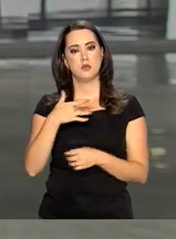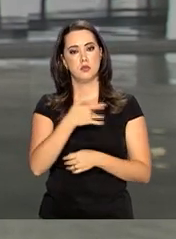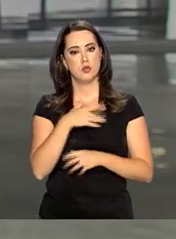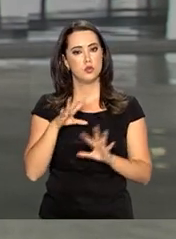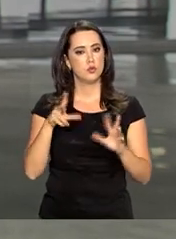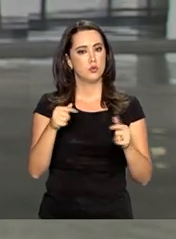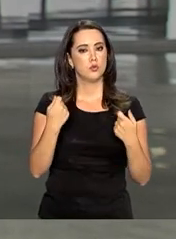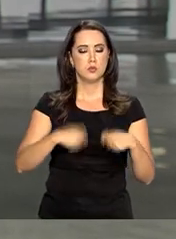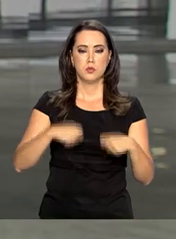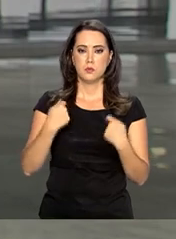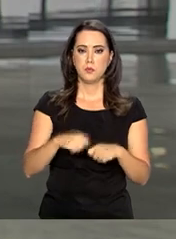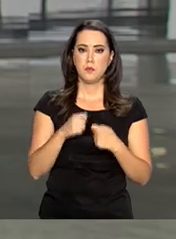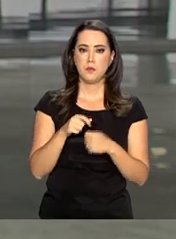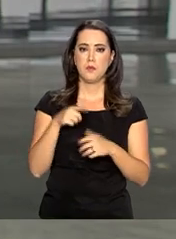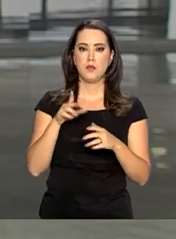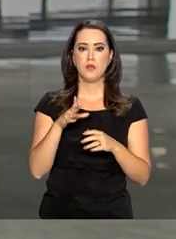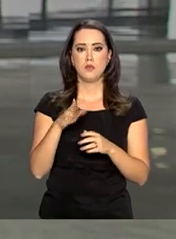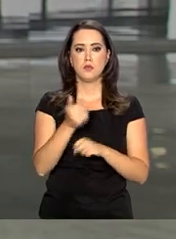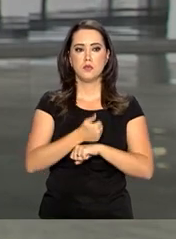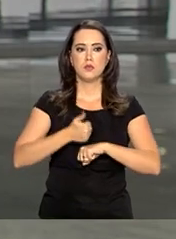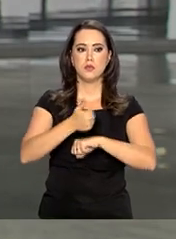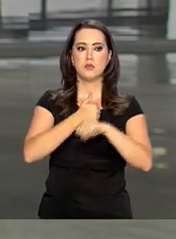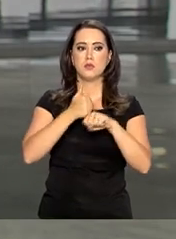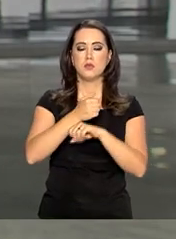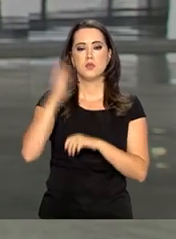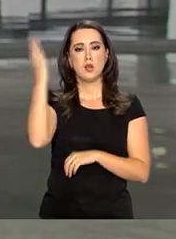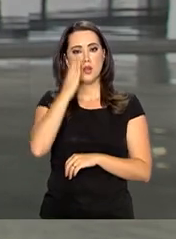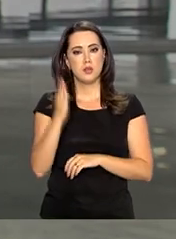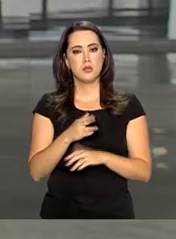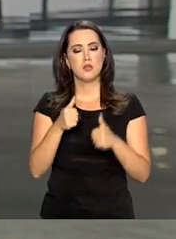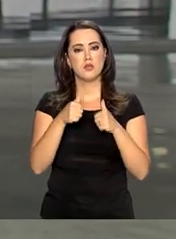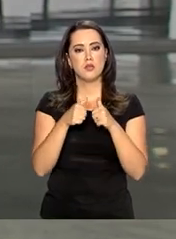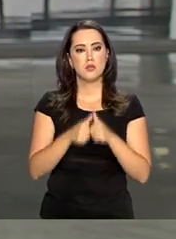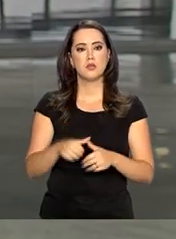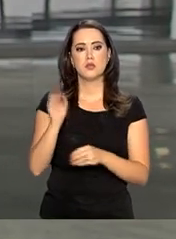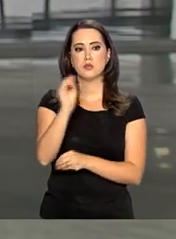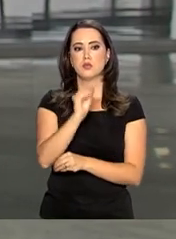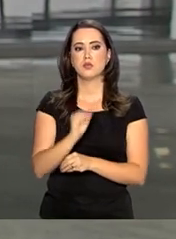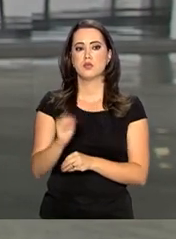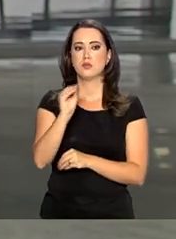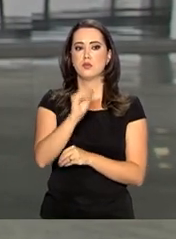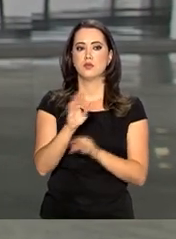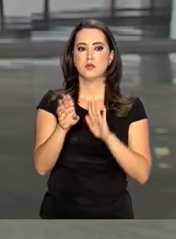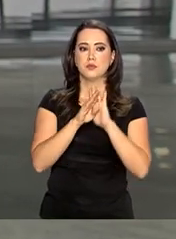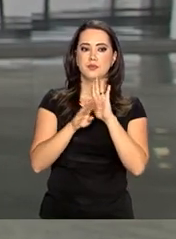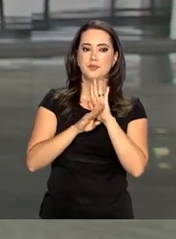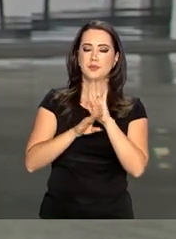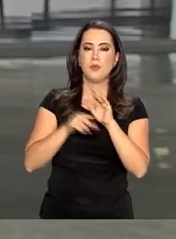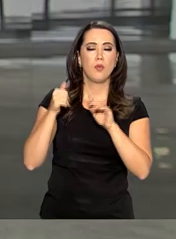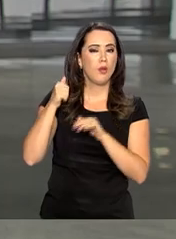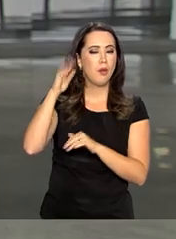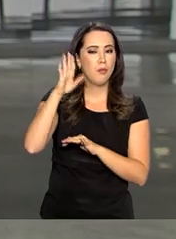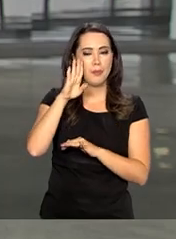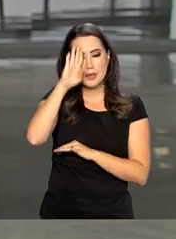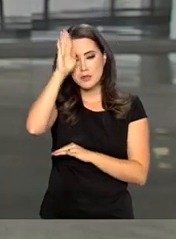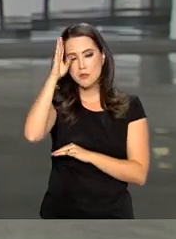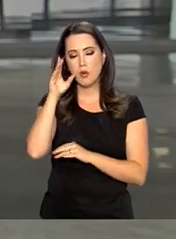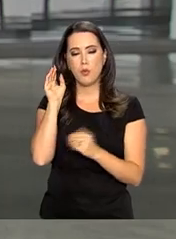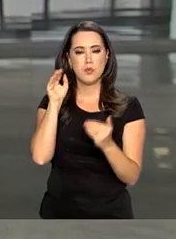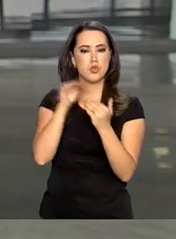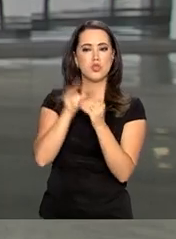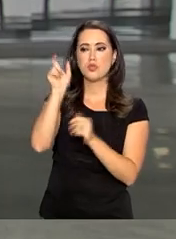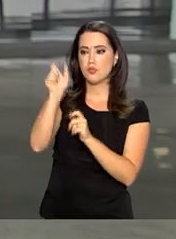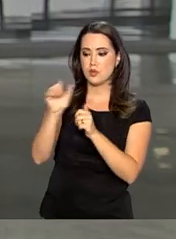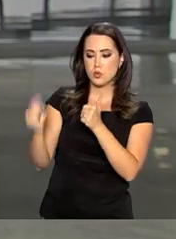todas as medidas para que os profissionais brasileiros estejam atendendo no programa de forma prioritária